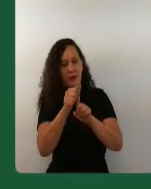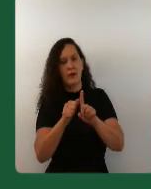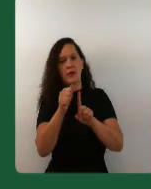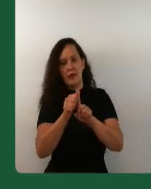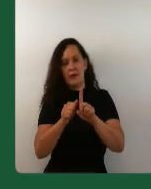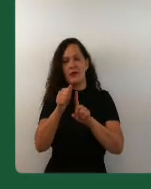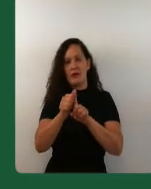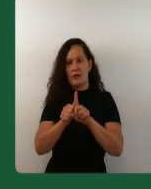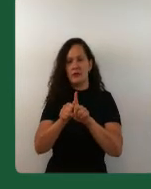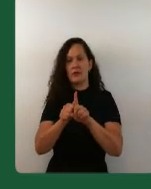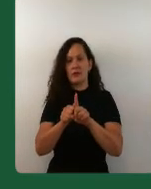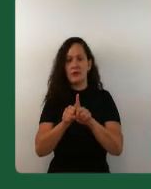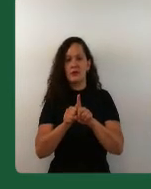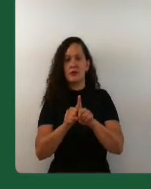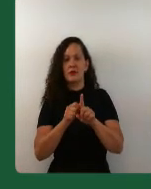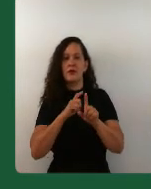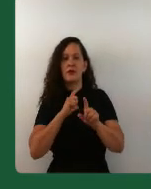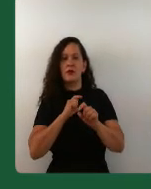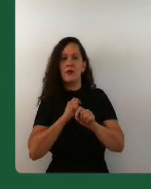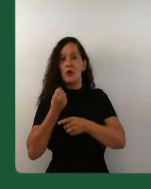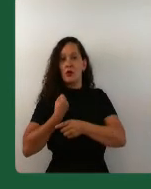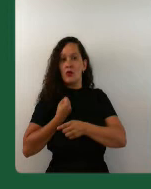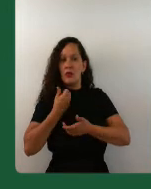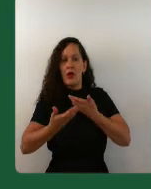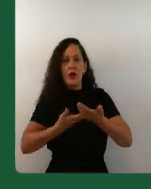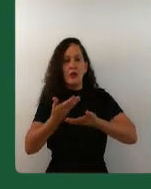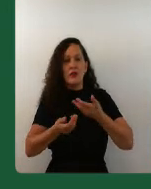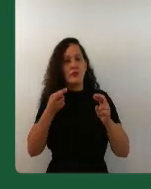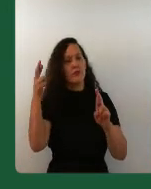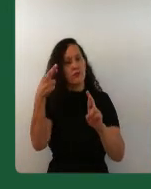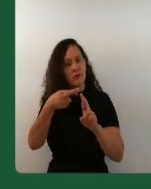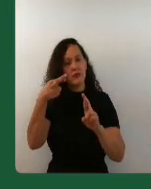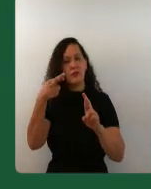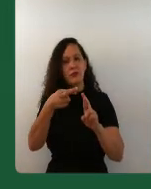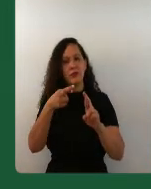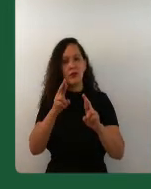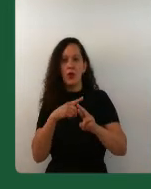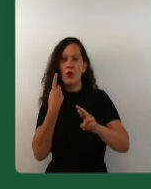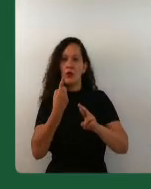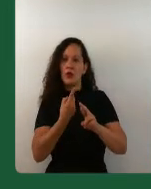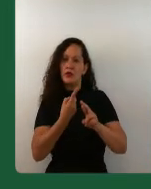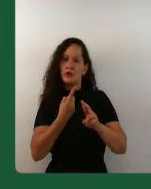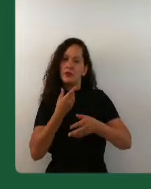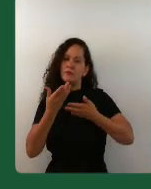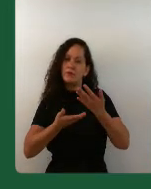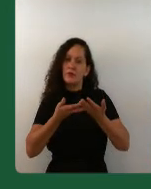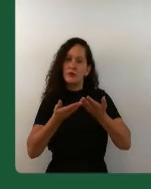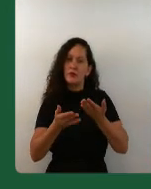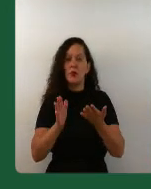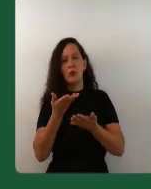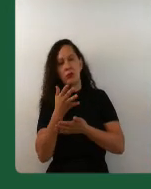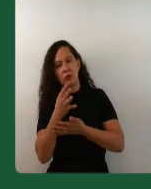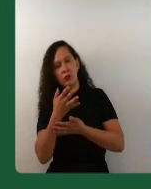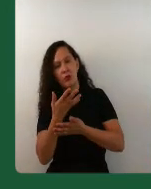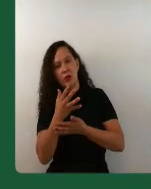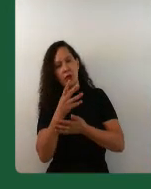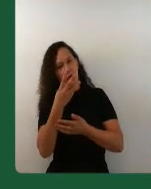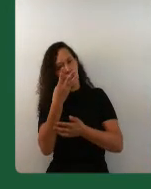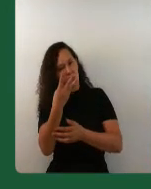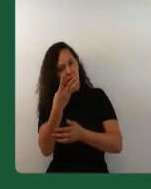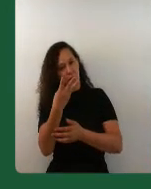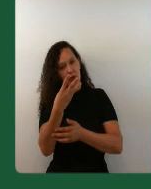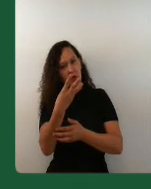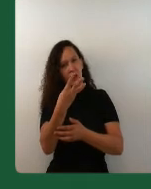com o número de atendimento referente. A nossa média de atendimento, ela varia de 300